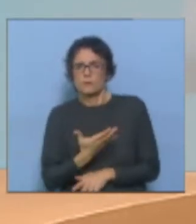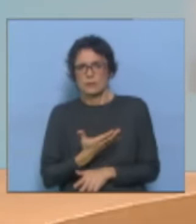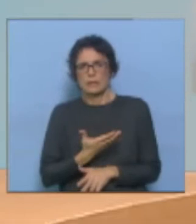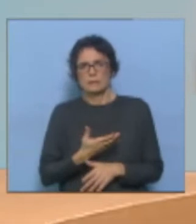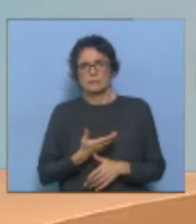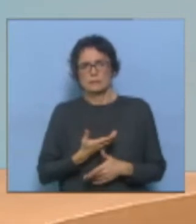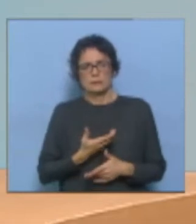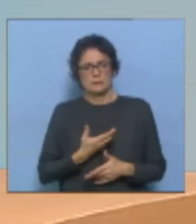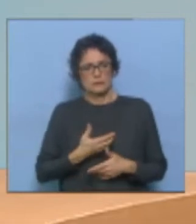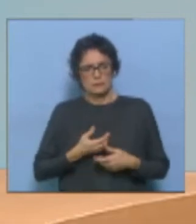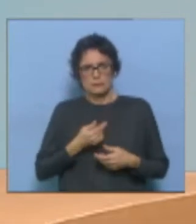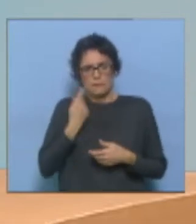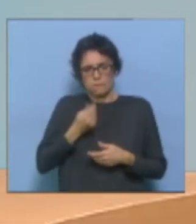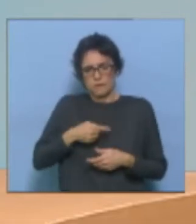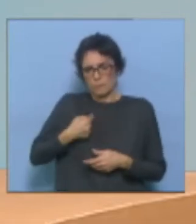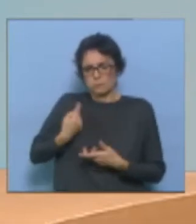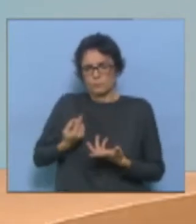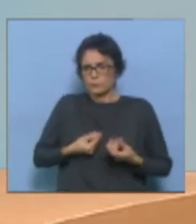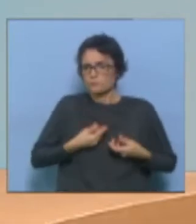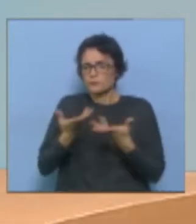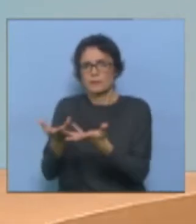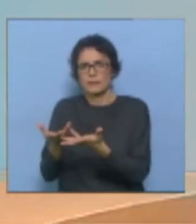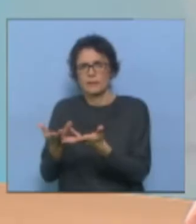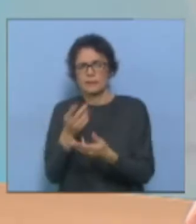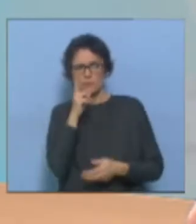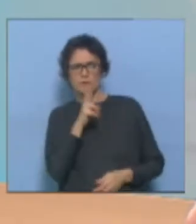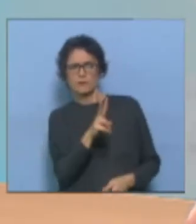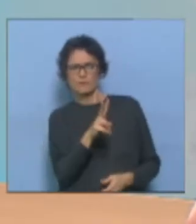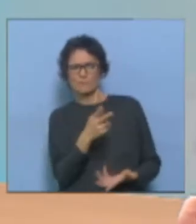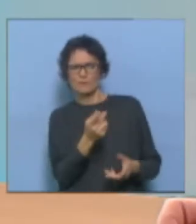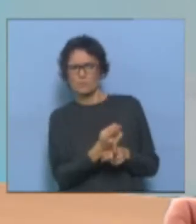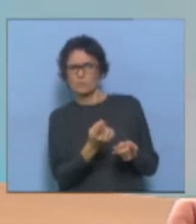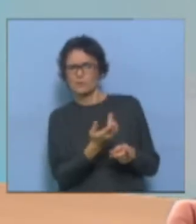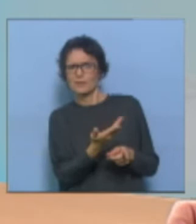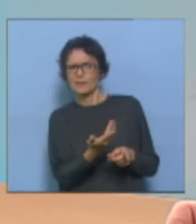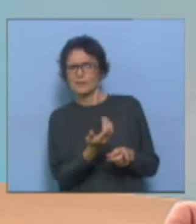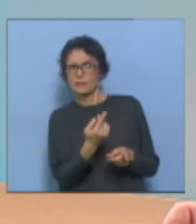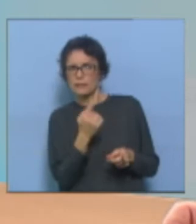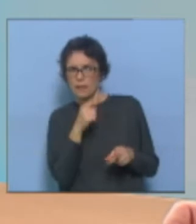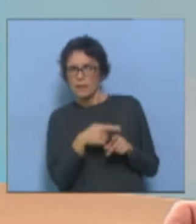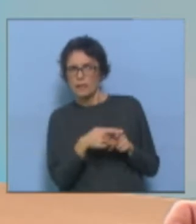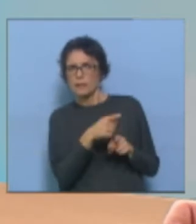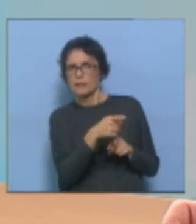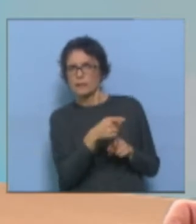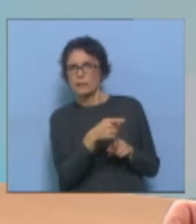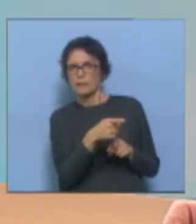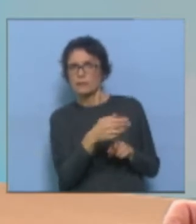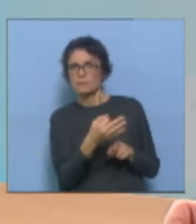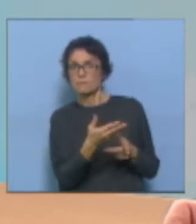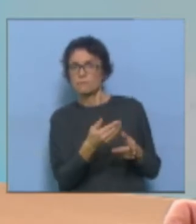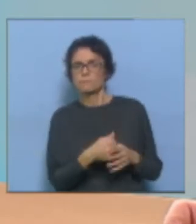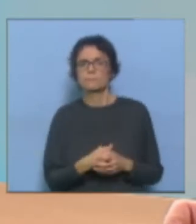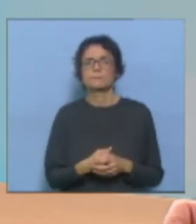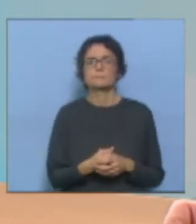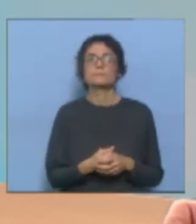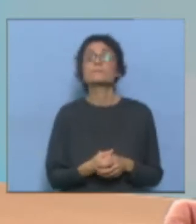se questionam. Não é? Seriamente. Acho que o que é que os leva a fazer isso? Exatamente. E conhecem, de facto, muitas das obras, muitas das realizações